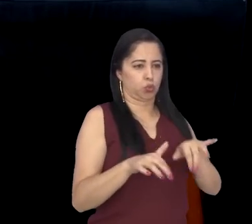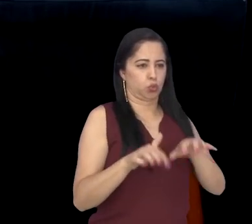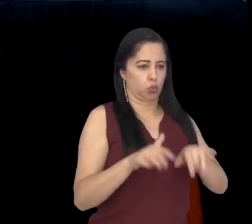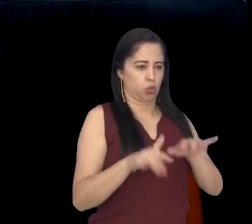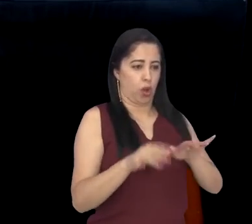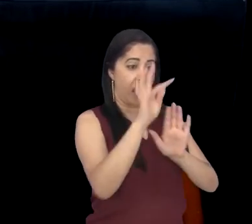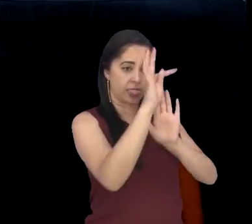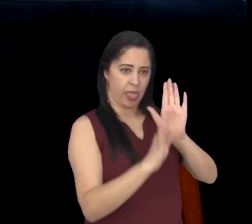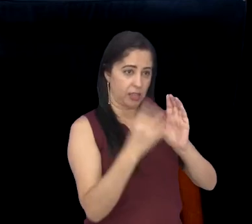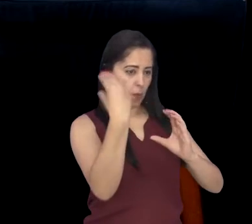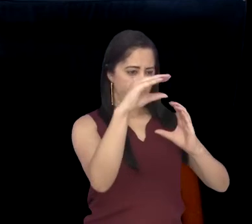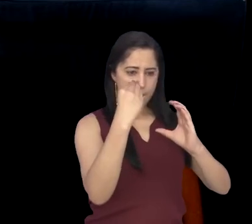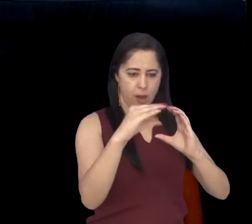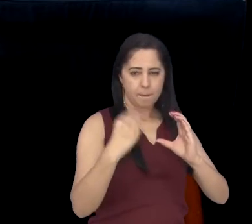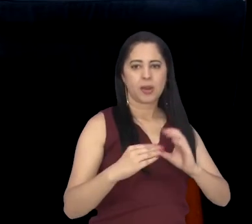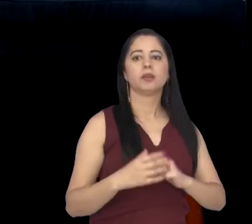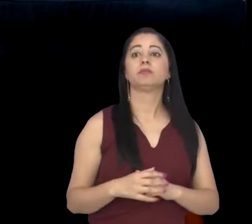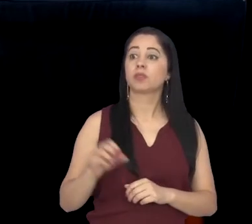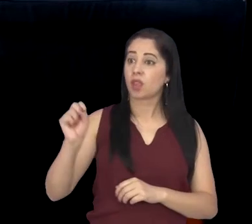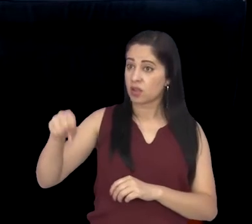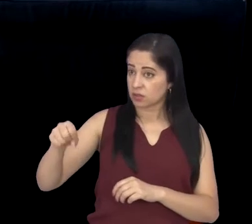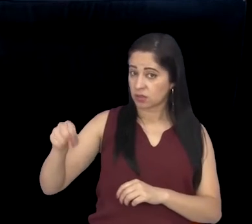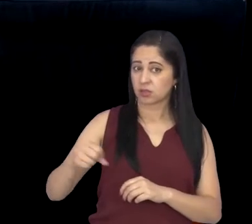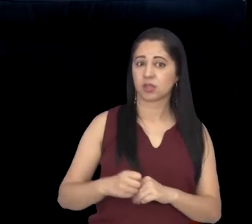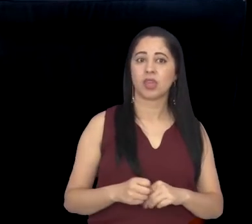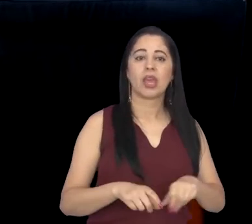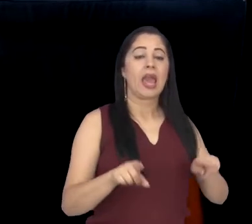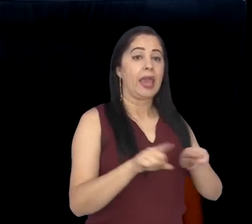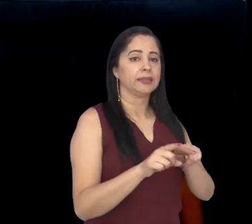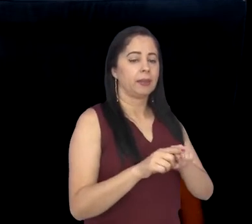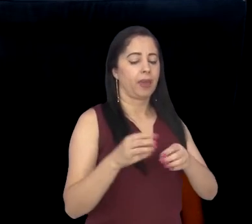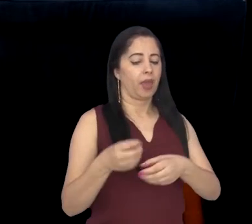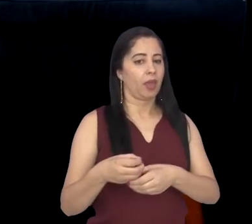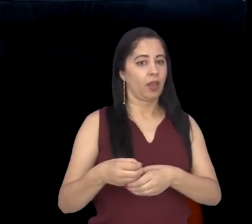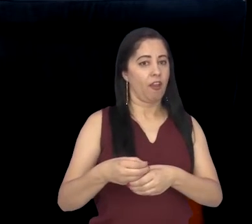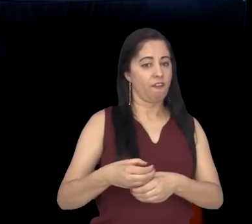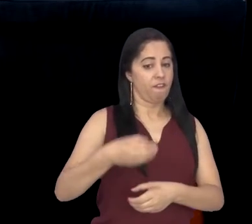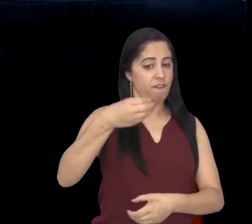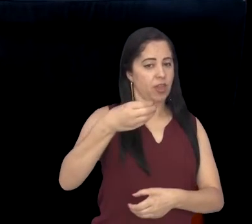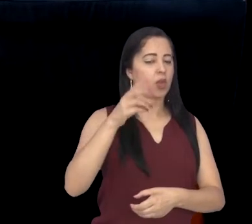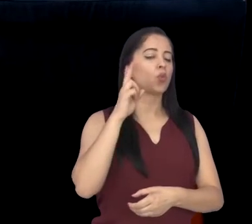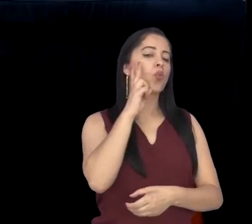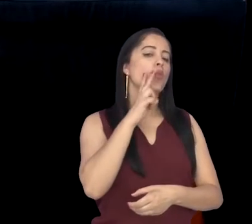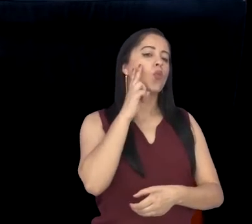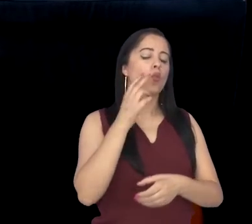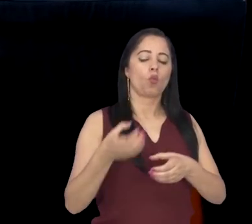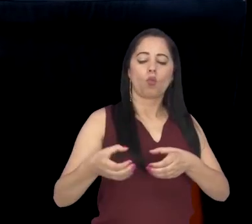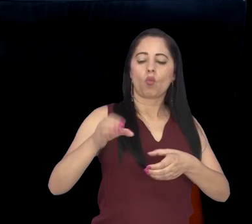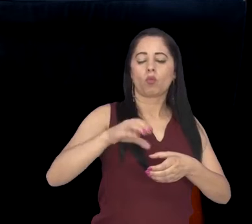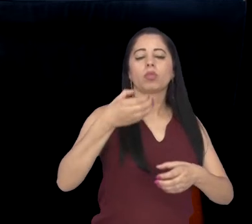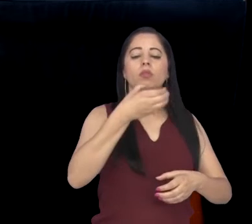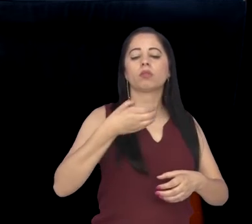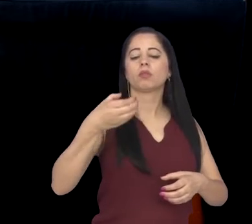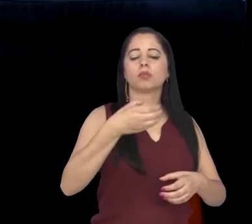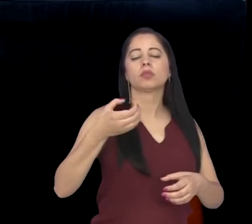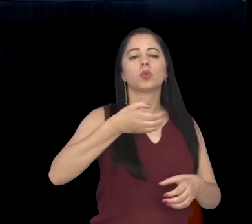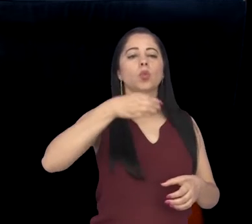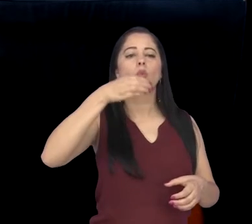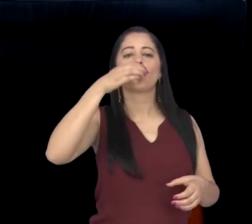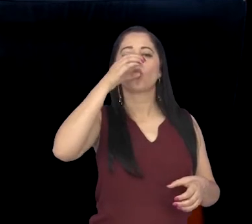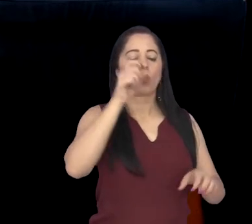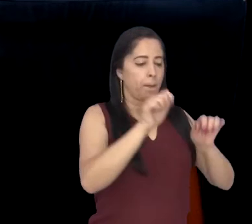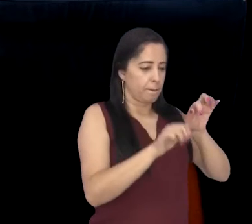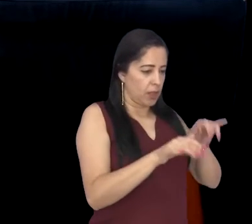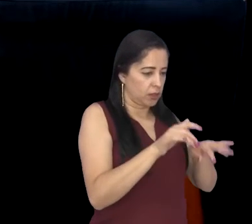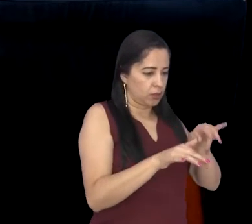saúde. Acompanha, né, Gilson? Porque aí era 2 garrafas de vinho, 2 crônicas, eu levantava morto. O importante